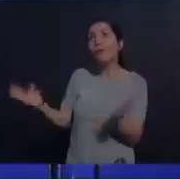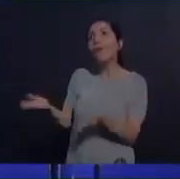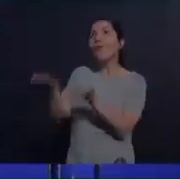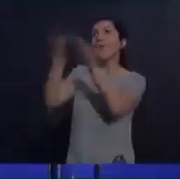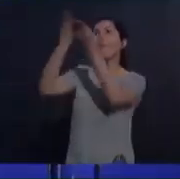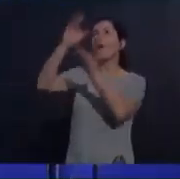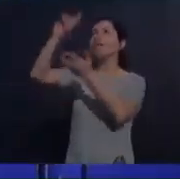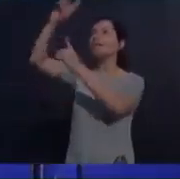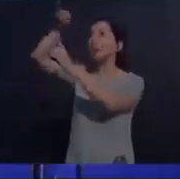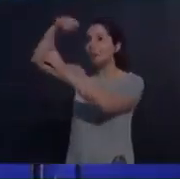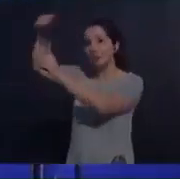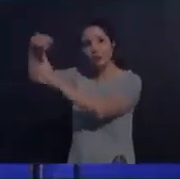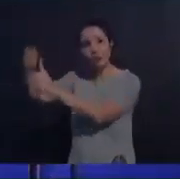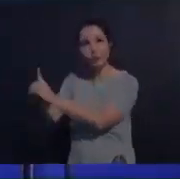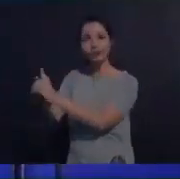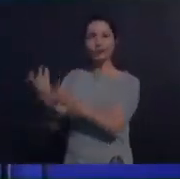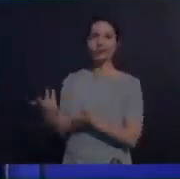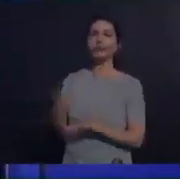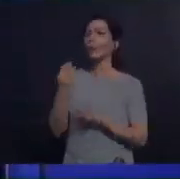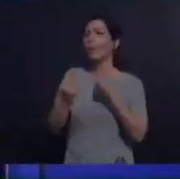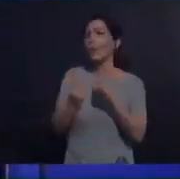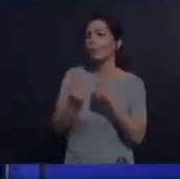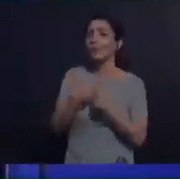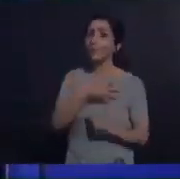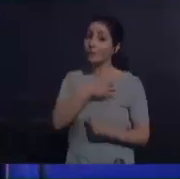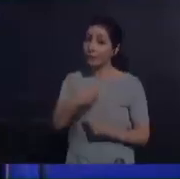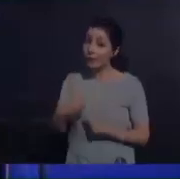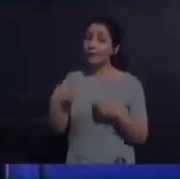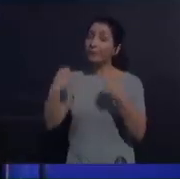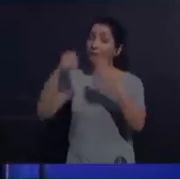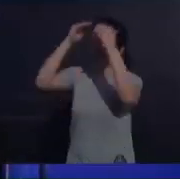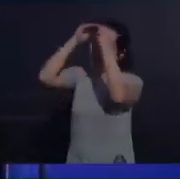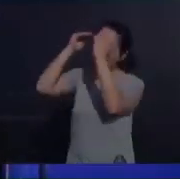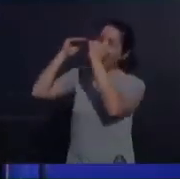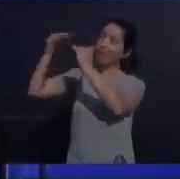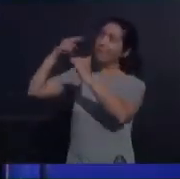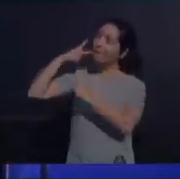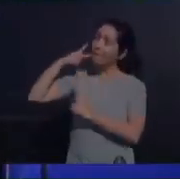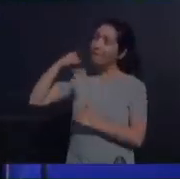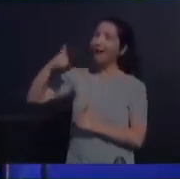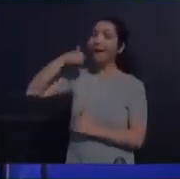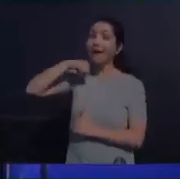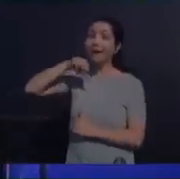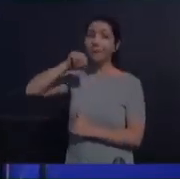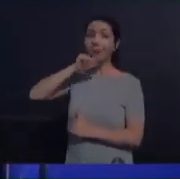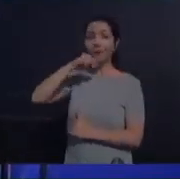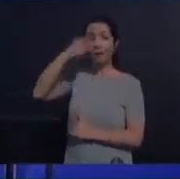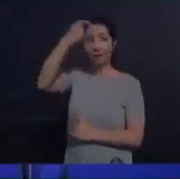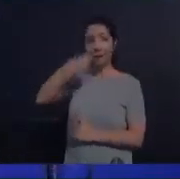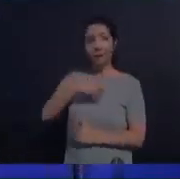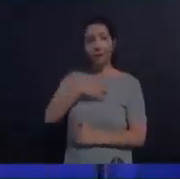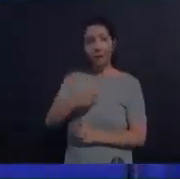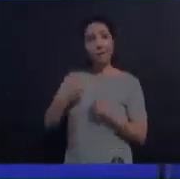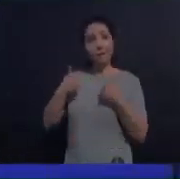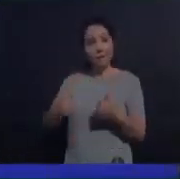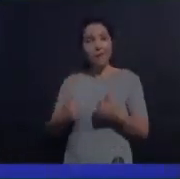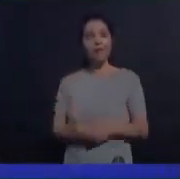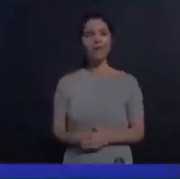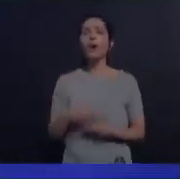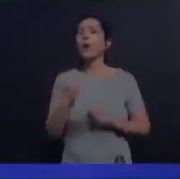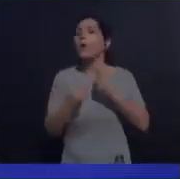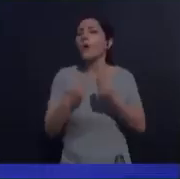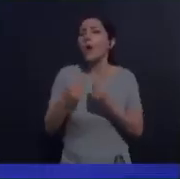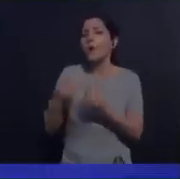a Deus dentro da minha casa? Obedecendo os meus pais, sendo uma boa filha, isso é honrar a Deus. Como que eu honro meu